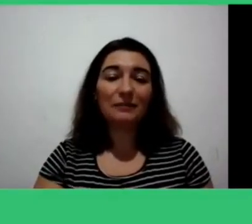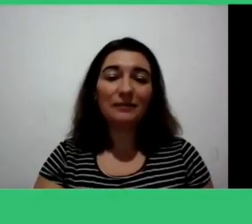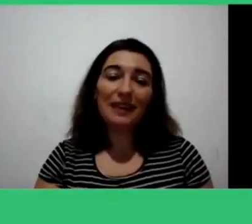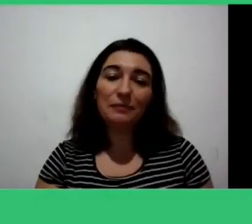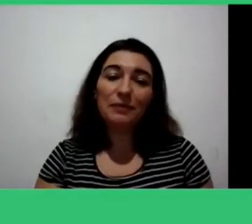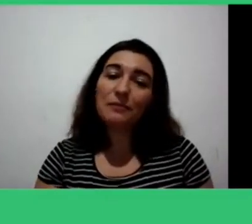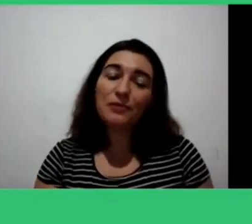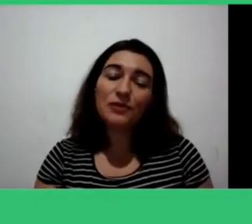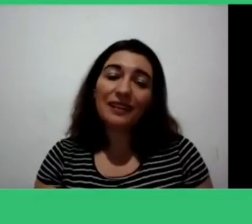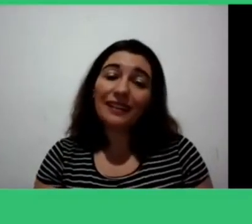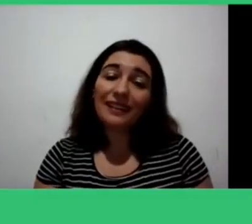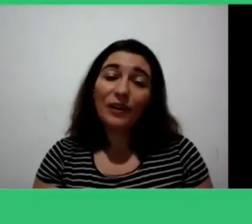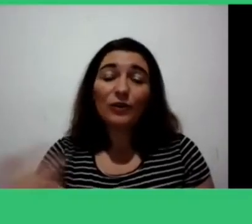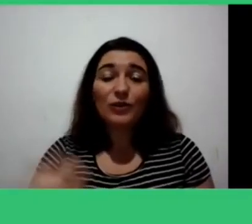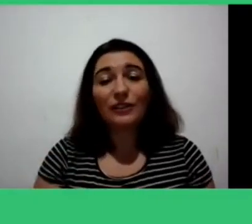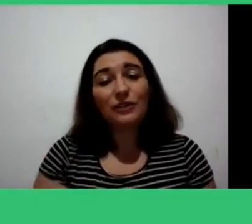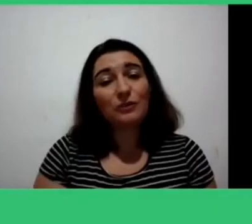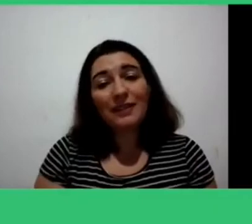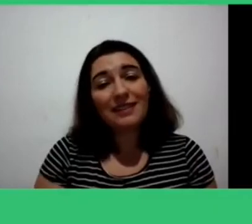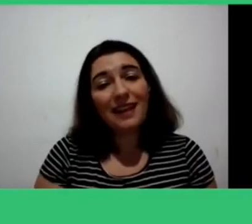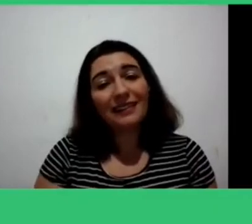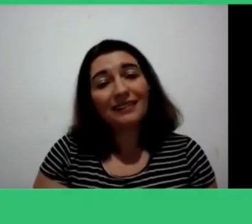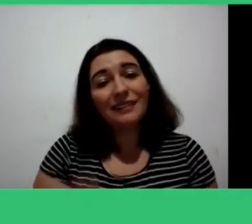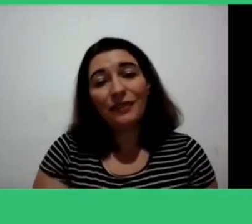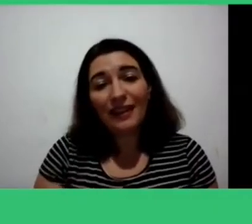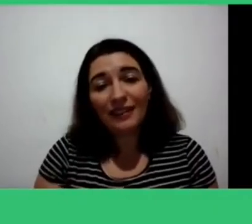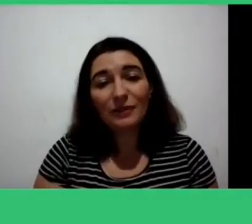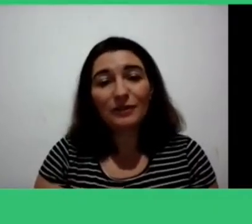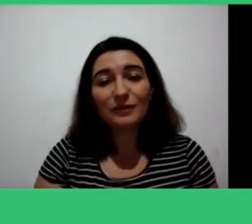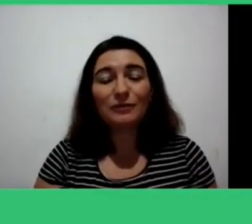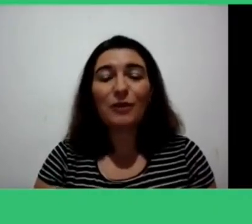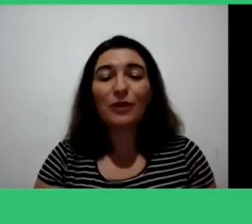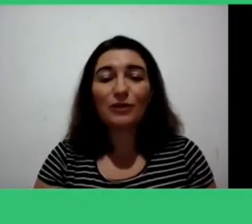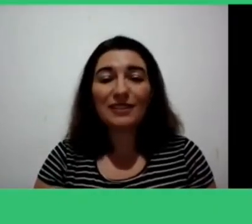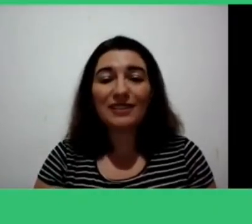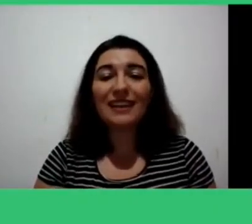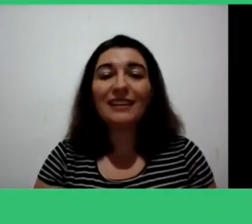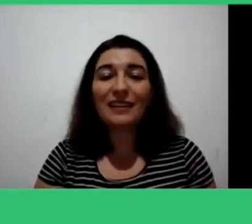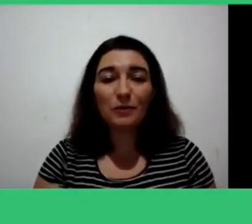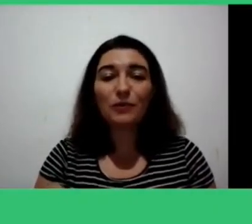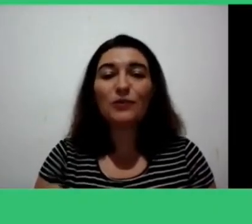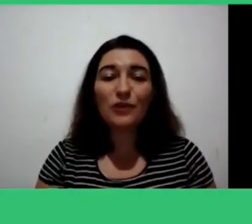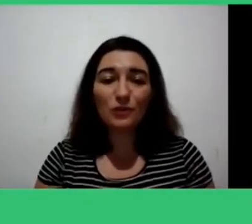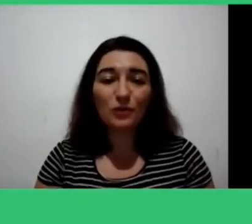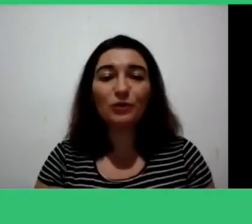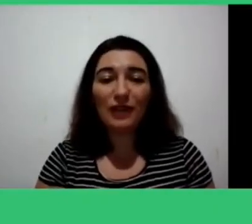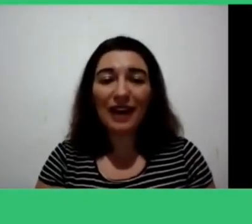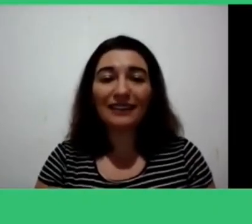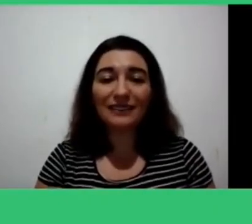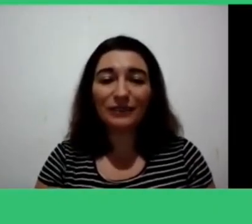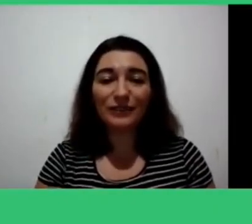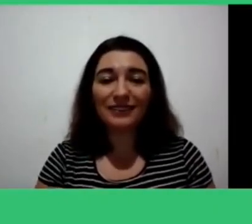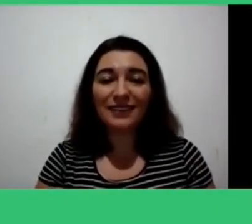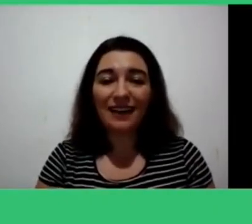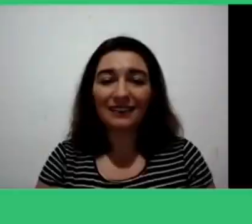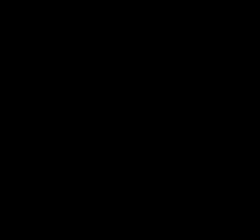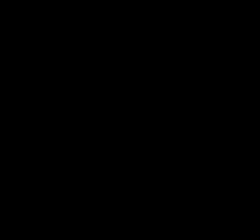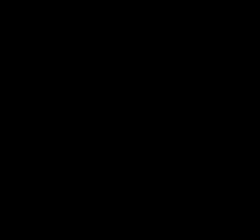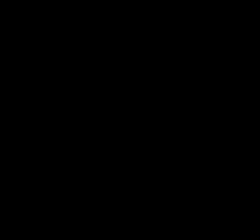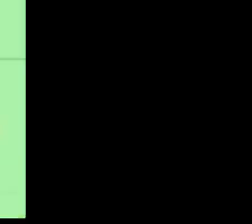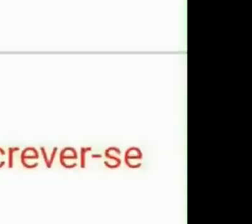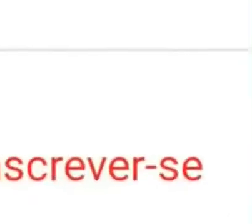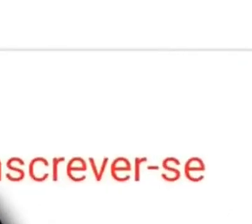nós saibamos que o jeito de pensar interfere no modo de ser e nas produções culturais e